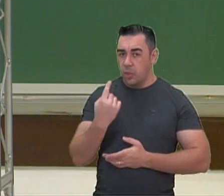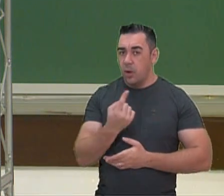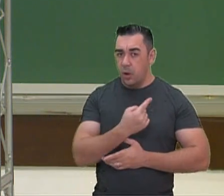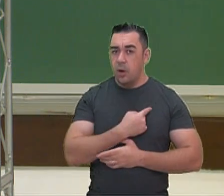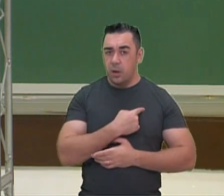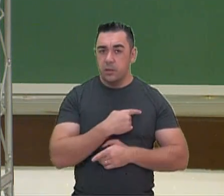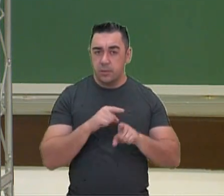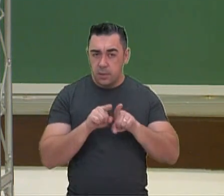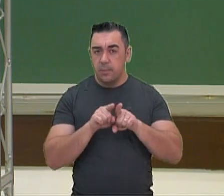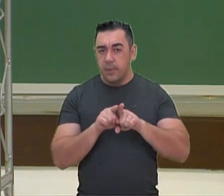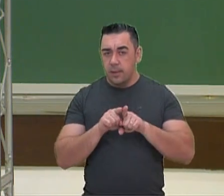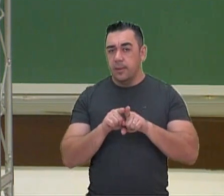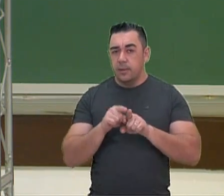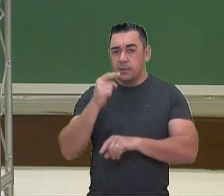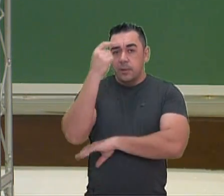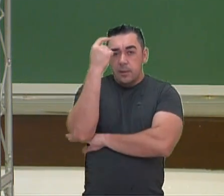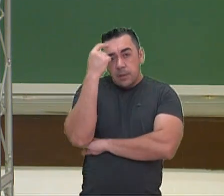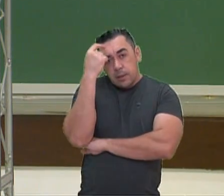né,